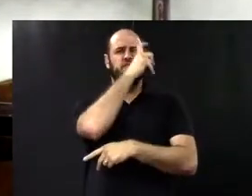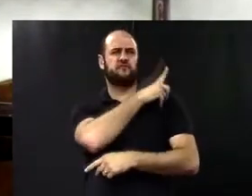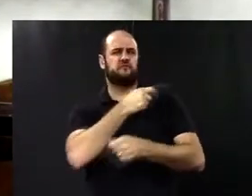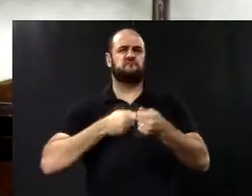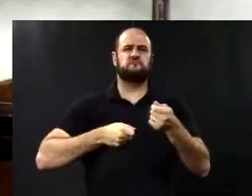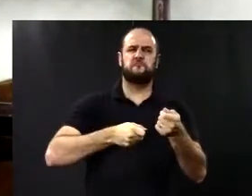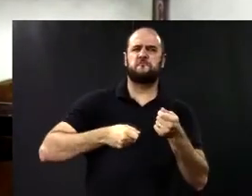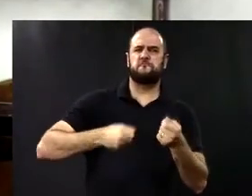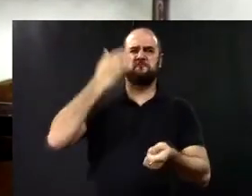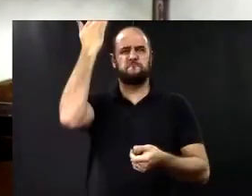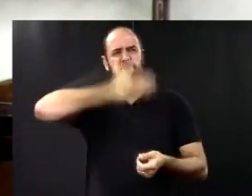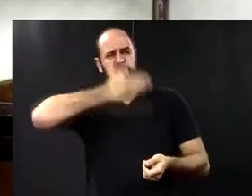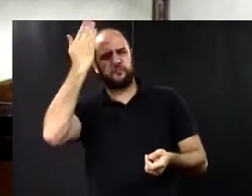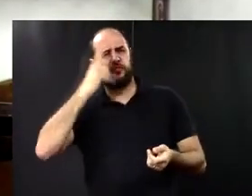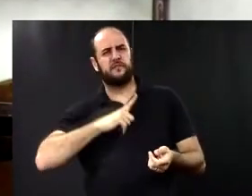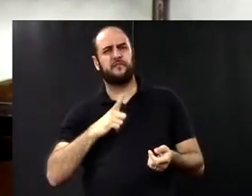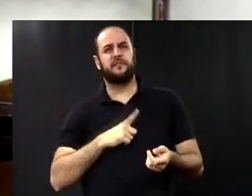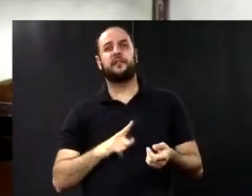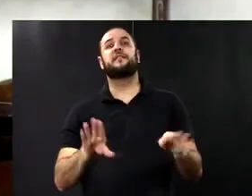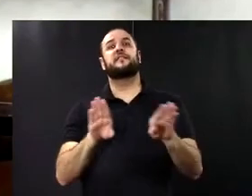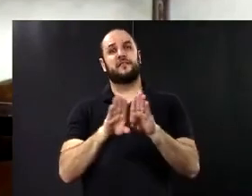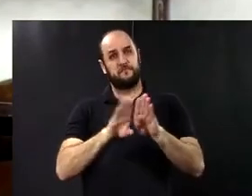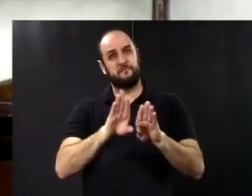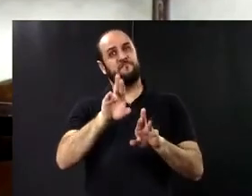provações, também como disciplina.